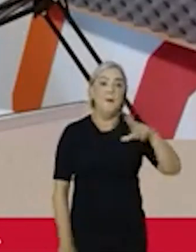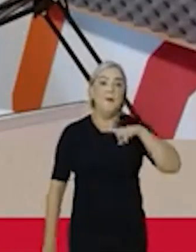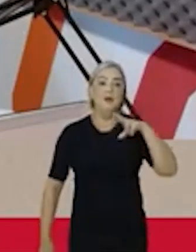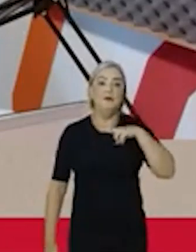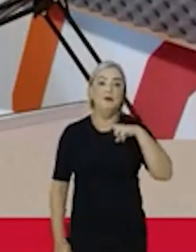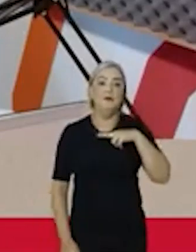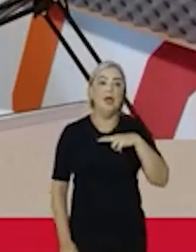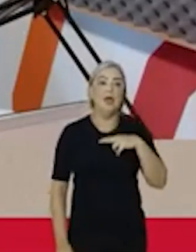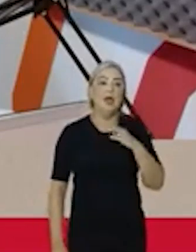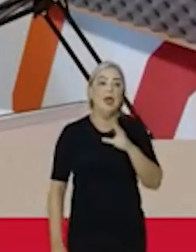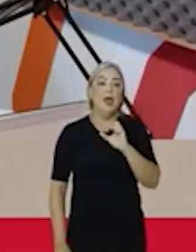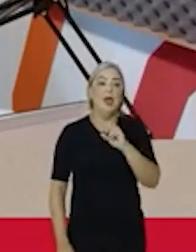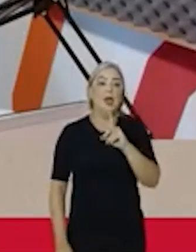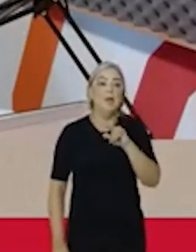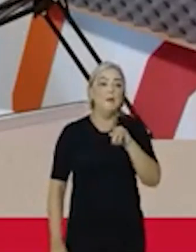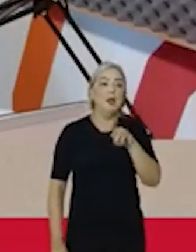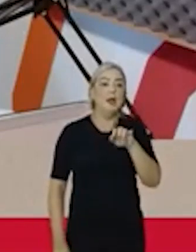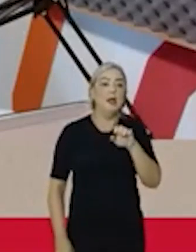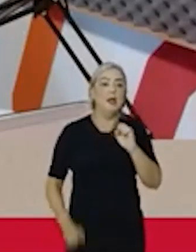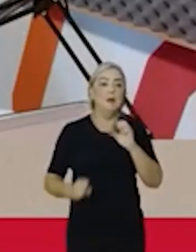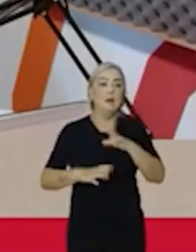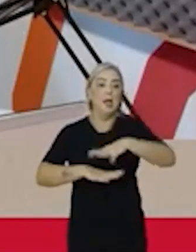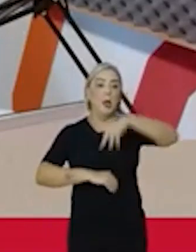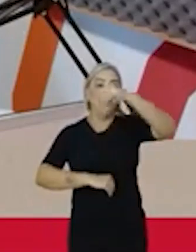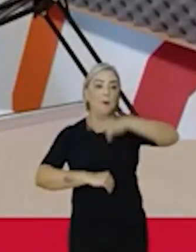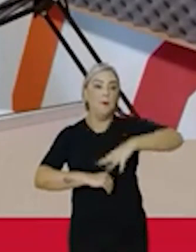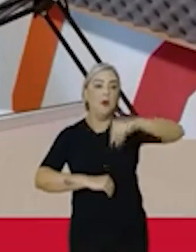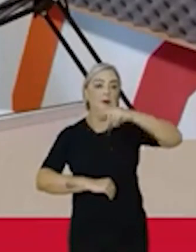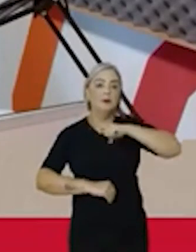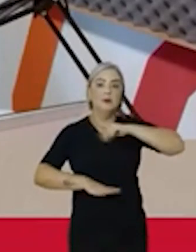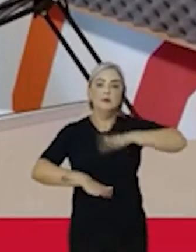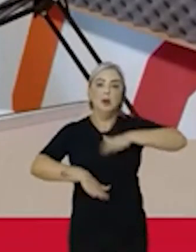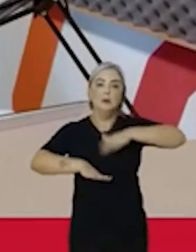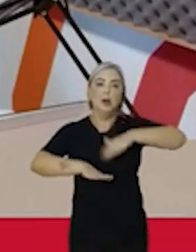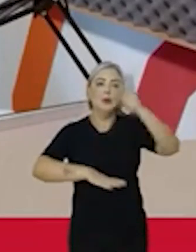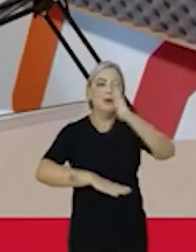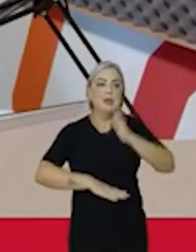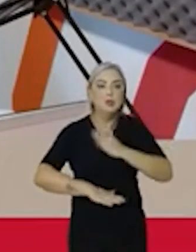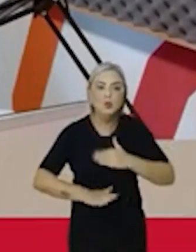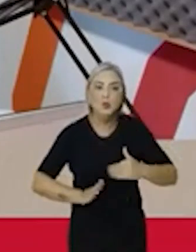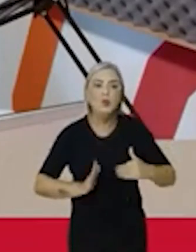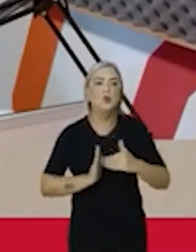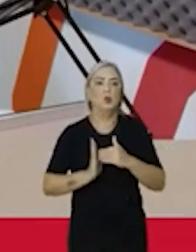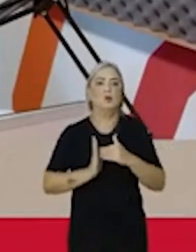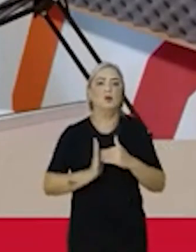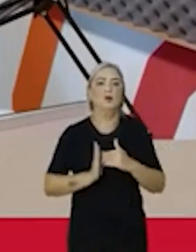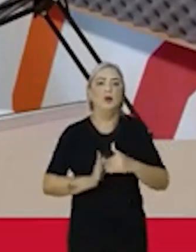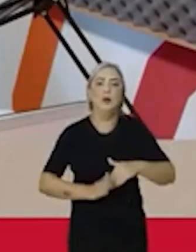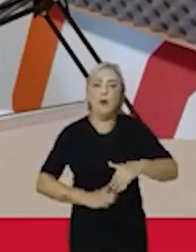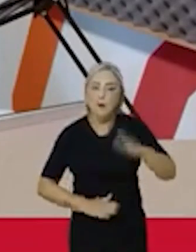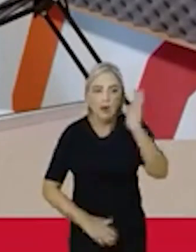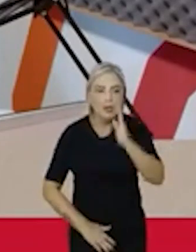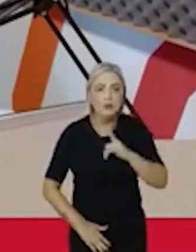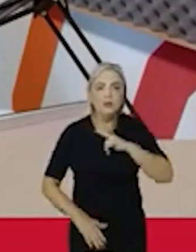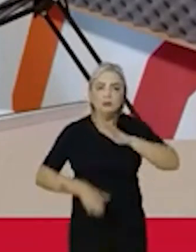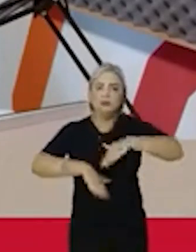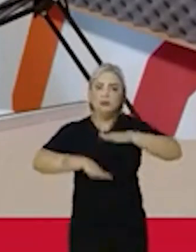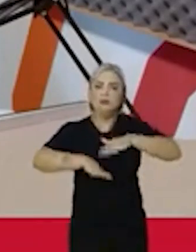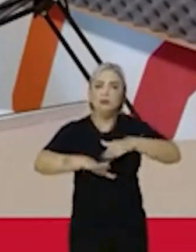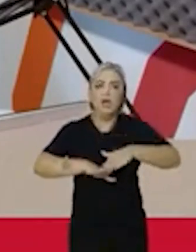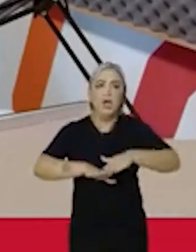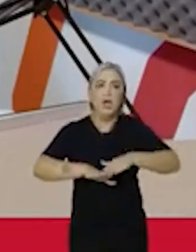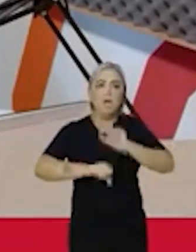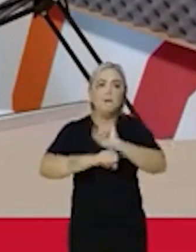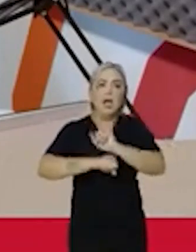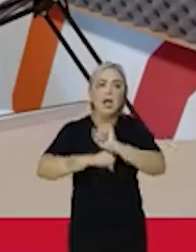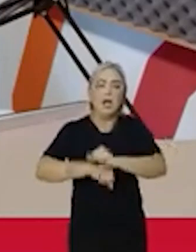o Capanema, que é um absurdo tão grande. Está havendo uma mobilização no Brasil inteiro. O Brasil inteiro está se mobilizando para